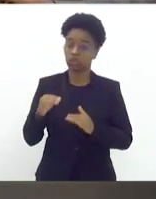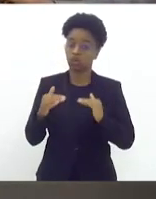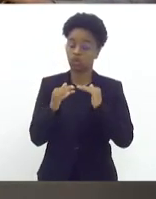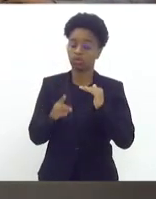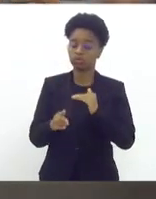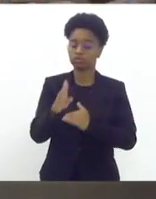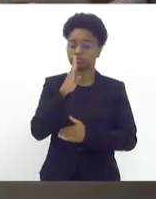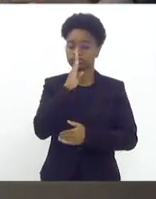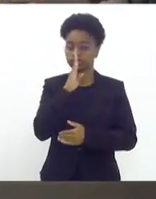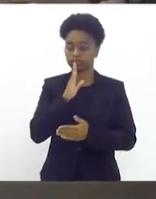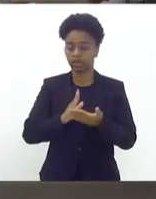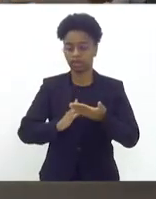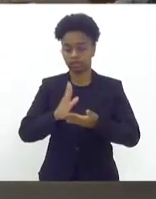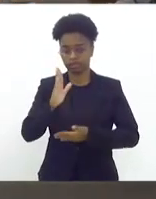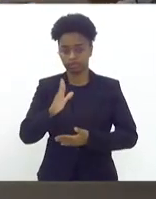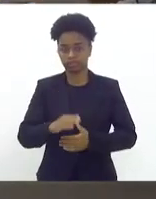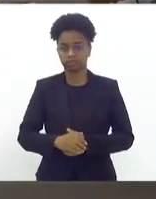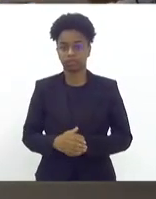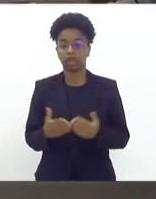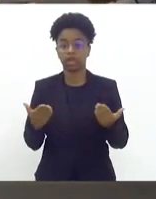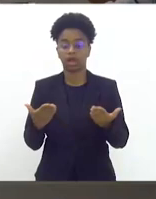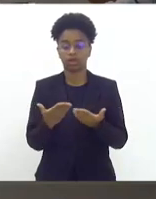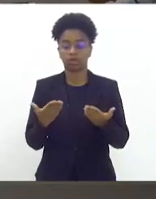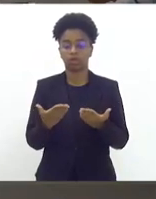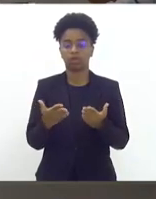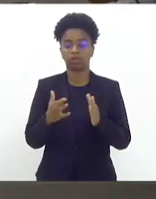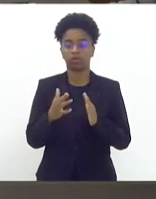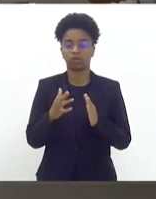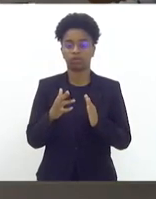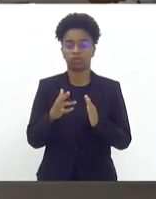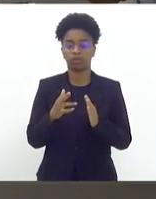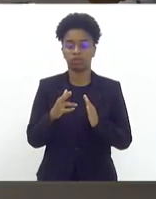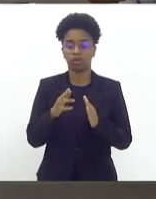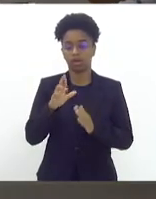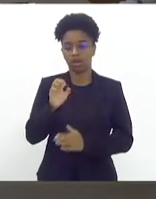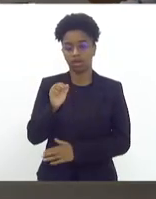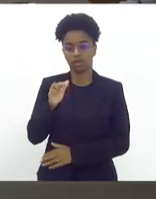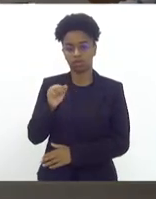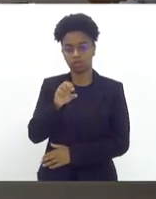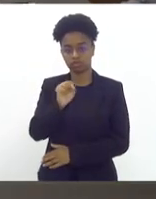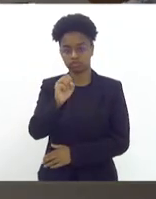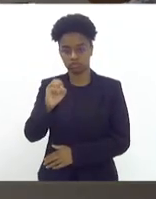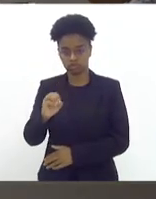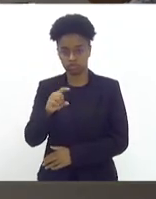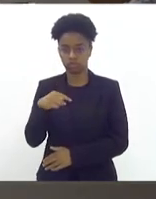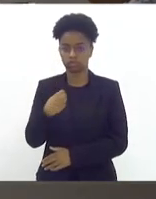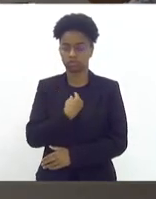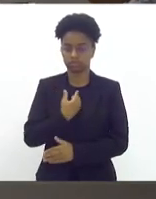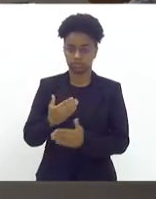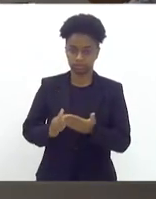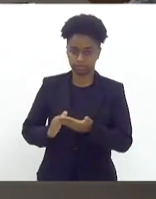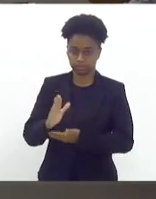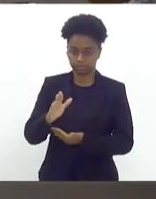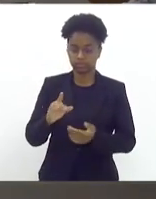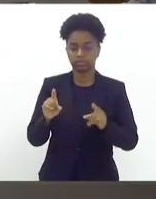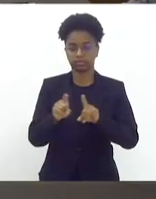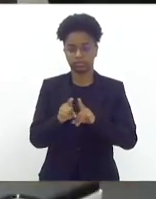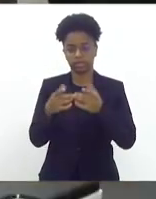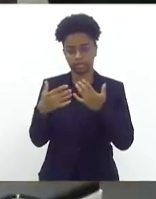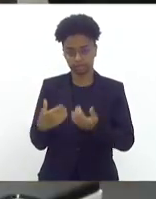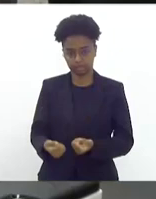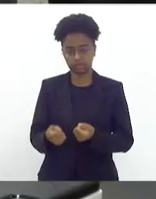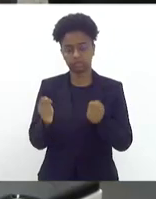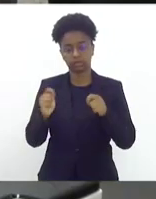como estão. Aprovado o relatório, o recurso foi conhecido e deferido para